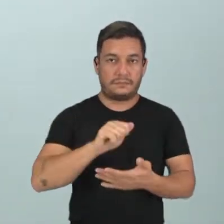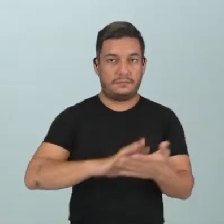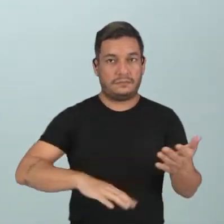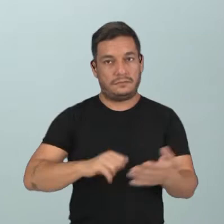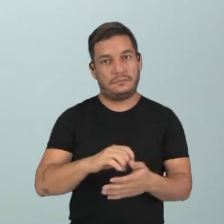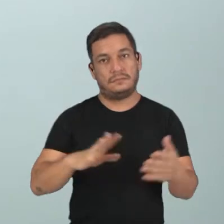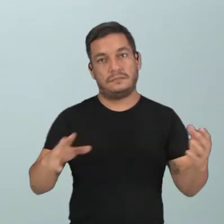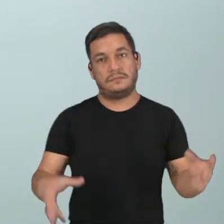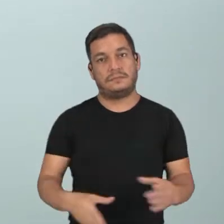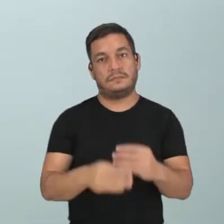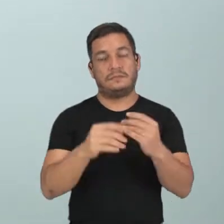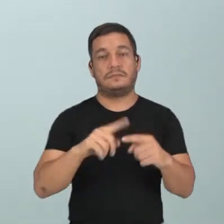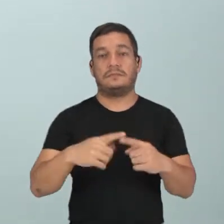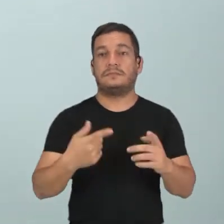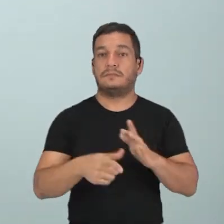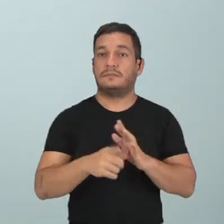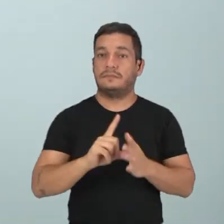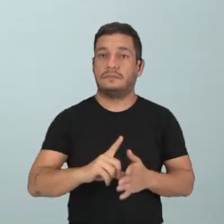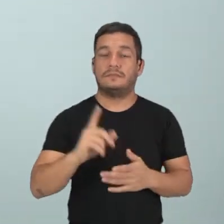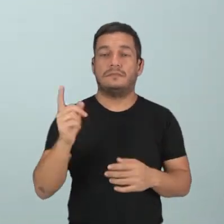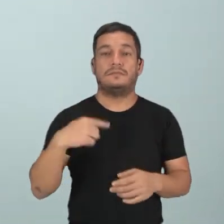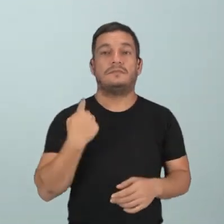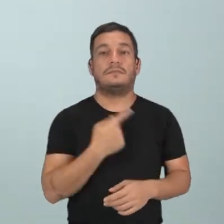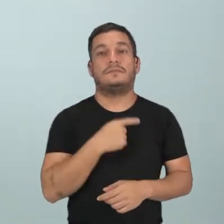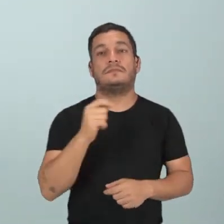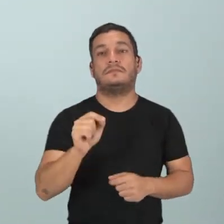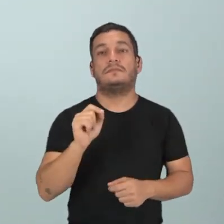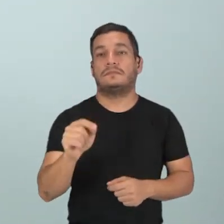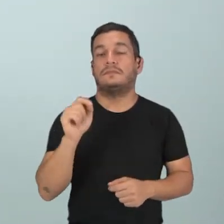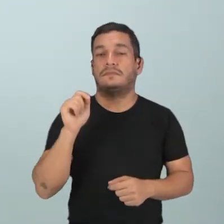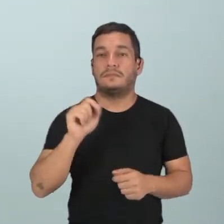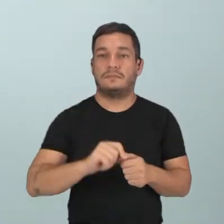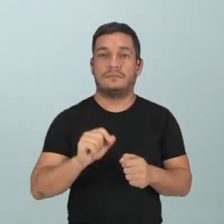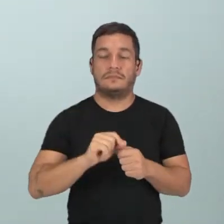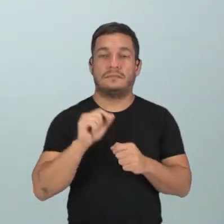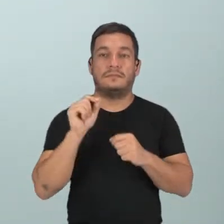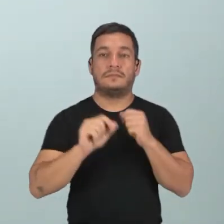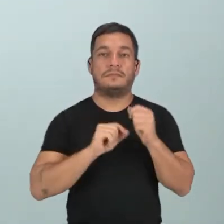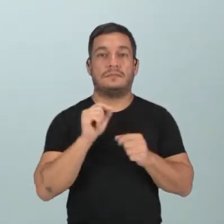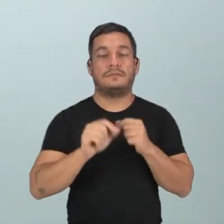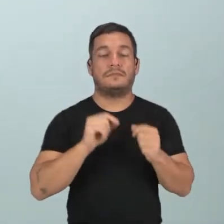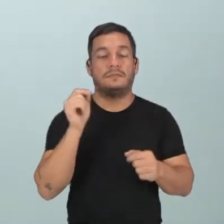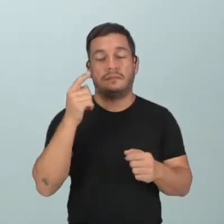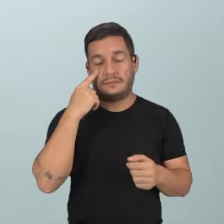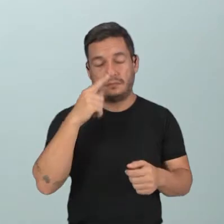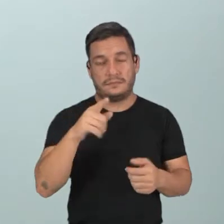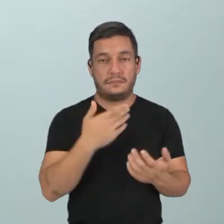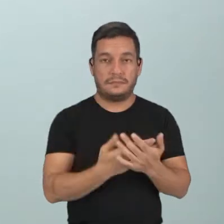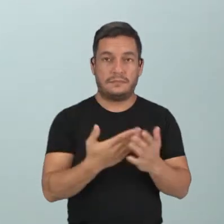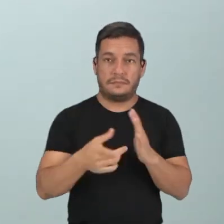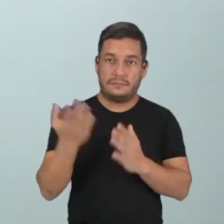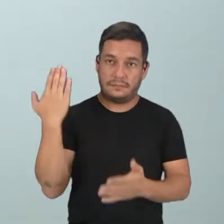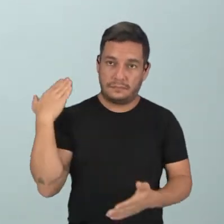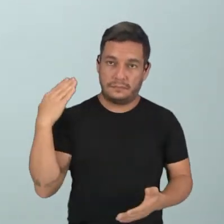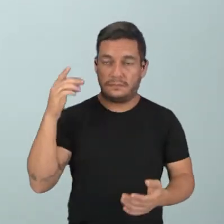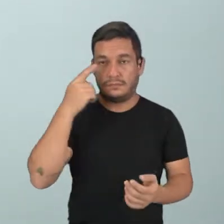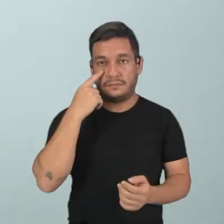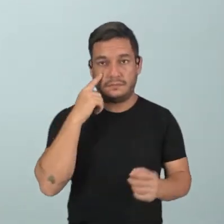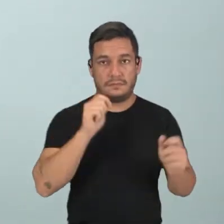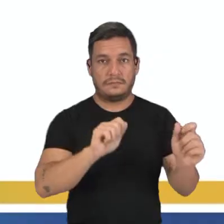complementares mas antes de mais nada nós iremos primeiramente rever aquilo que nós vimos na última aula